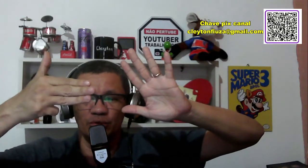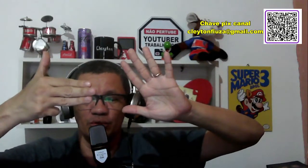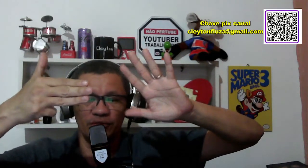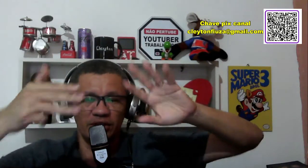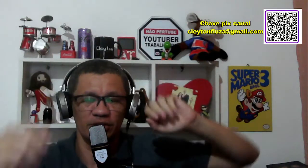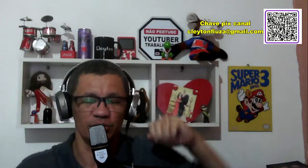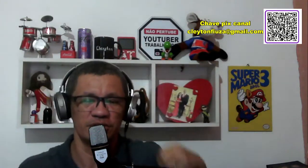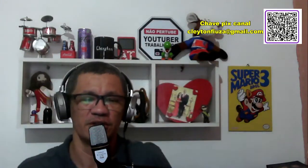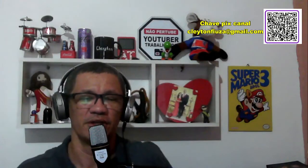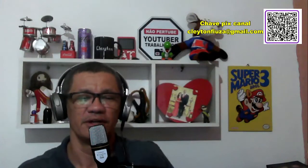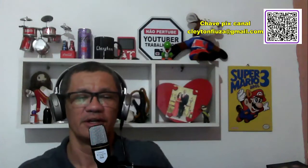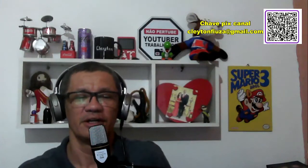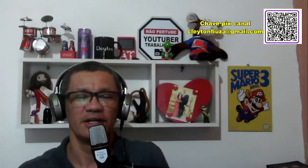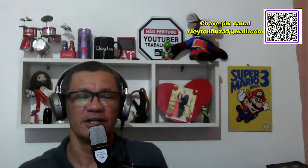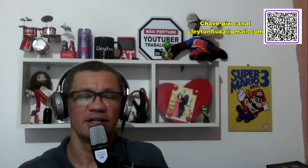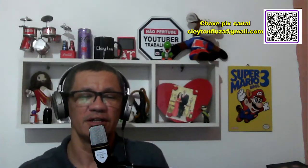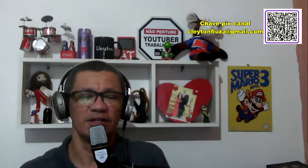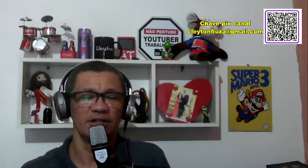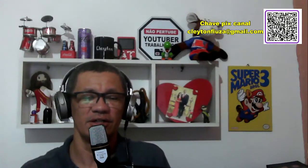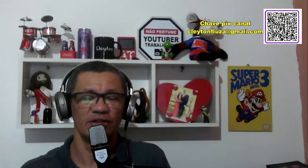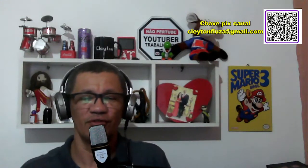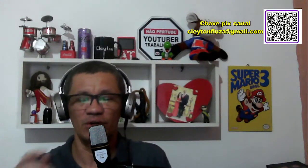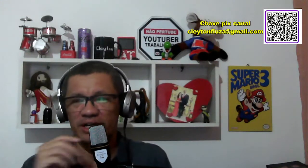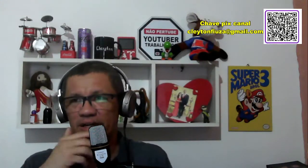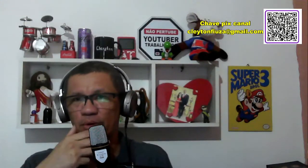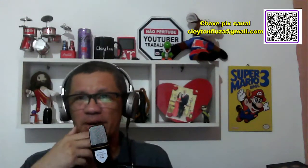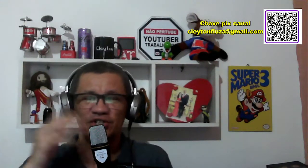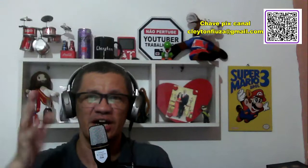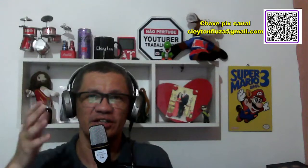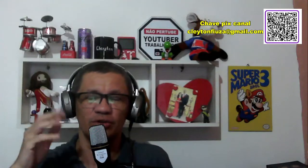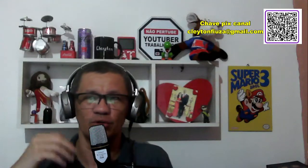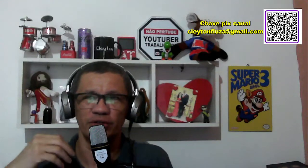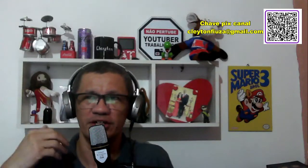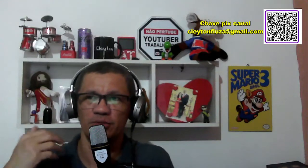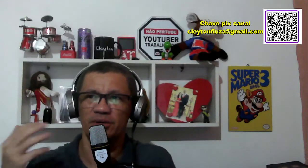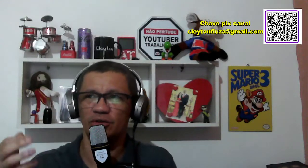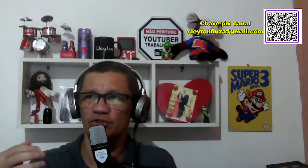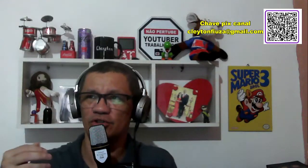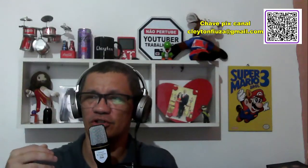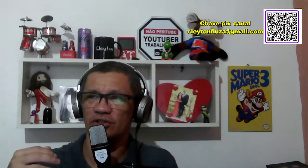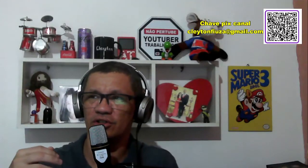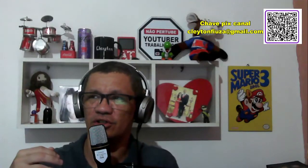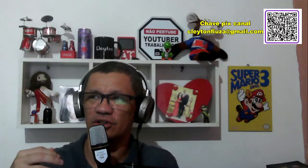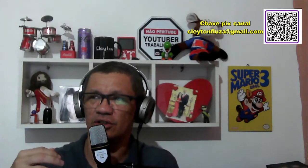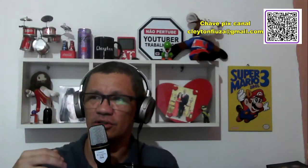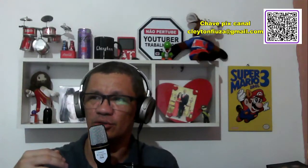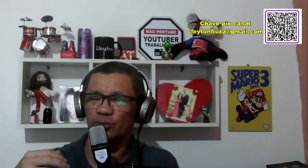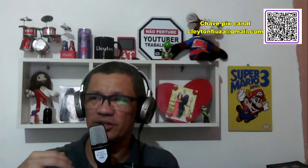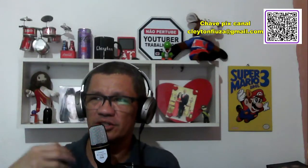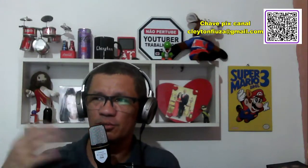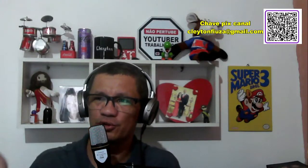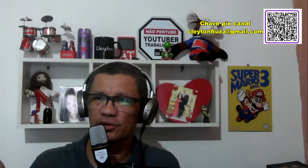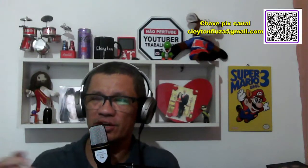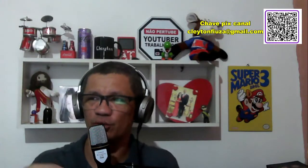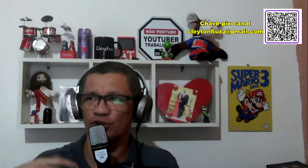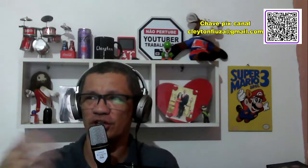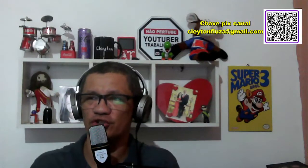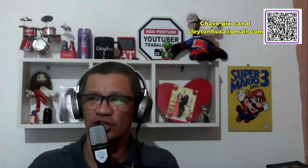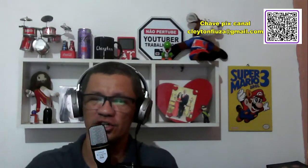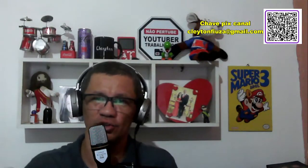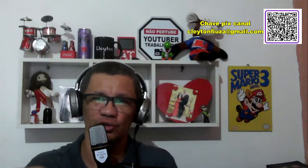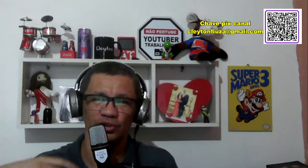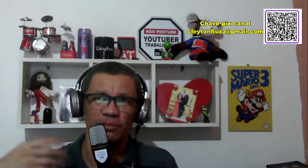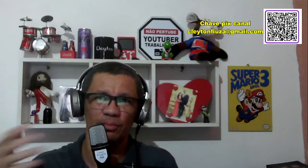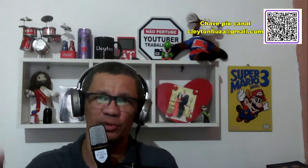É esse daqui mesmo, o Nove Dedos. Ele falou aquela bobajada toda a respeito do presidente Bolsonaro não gostar